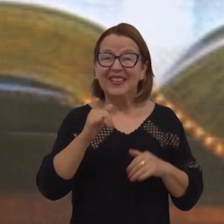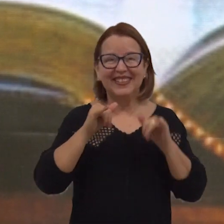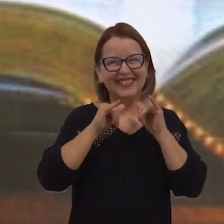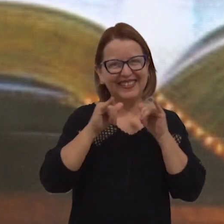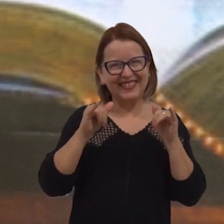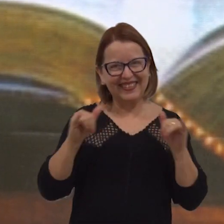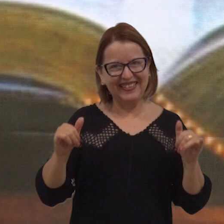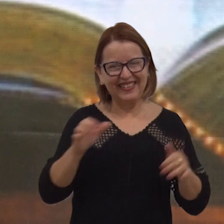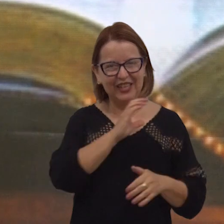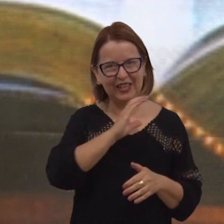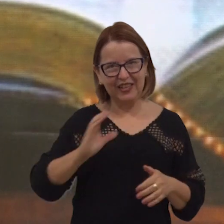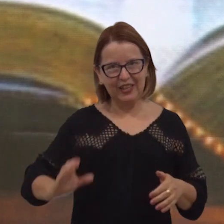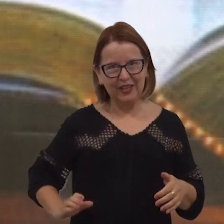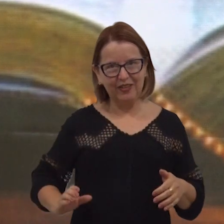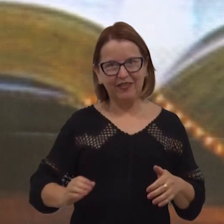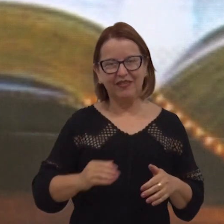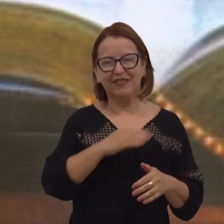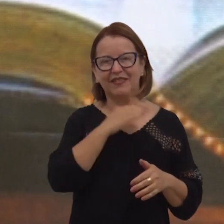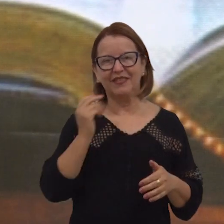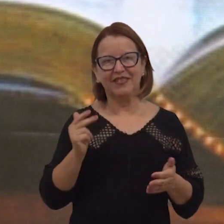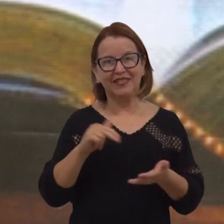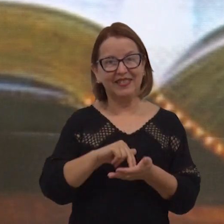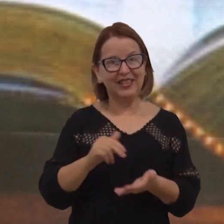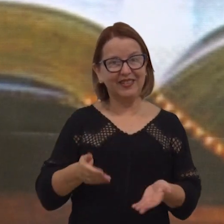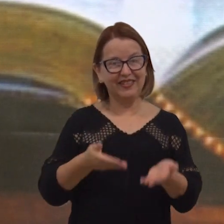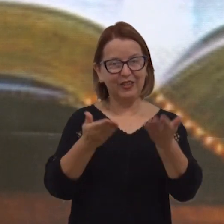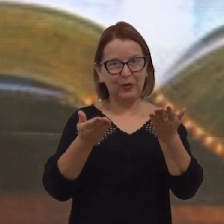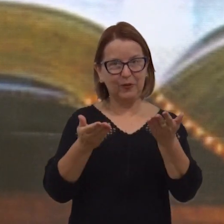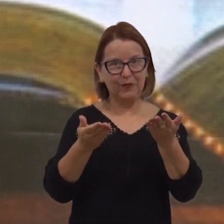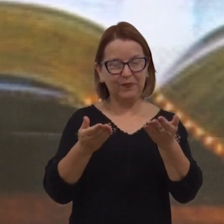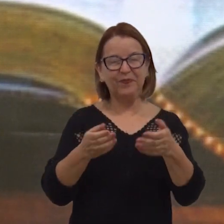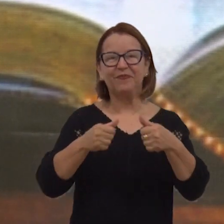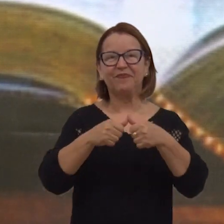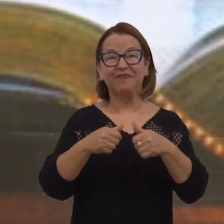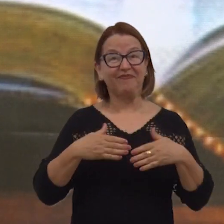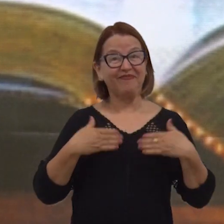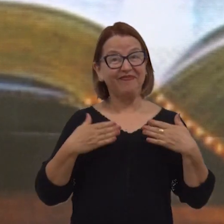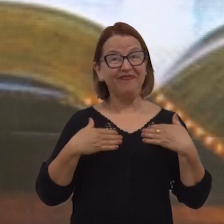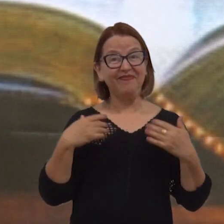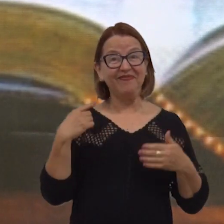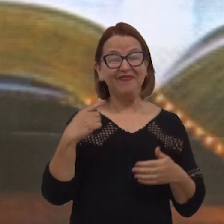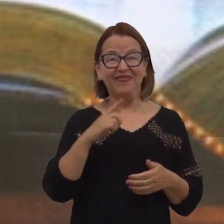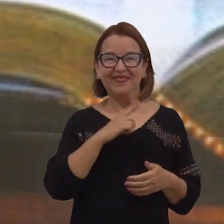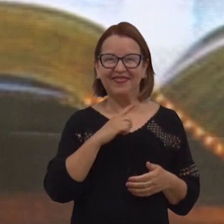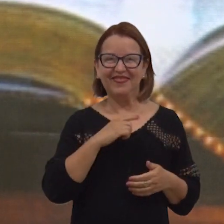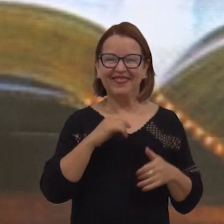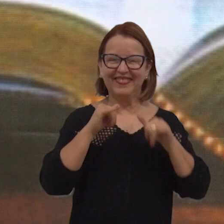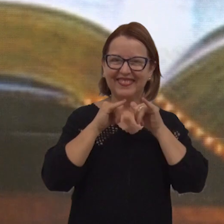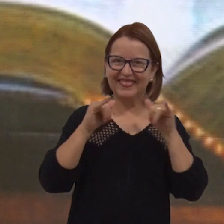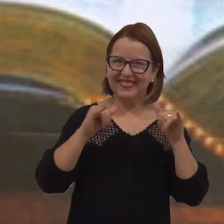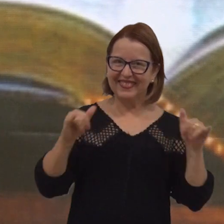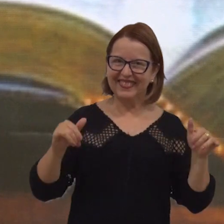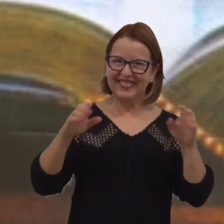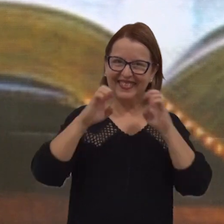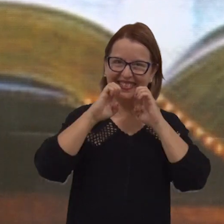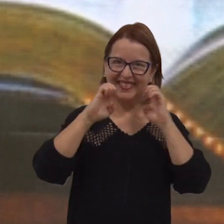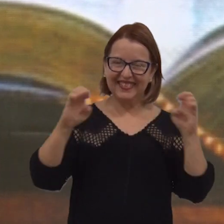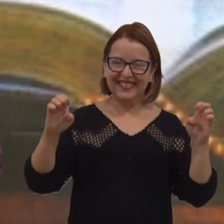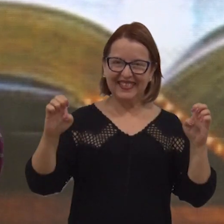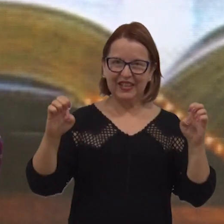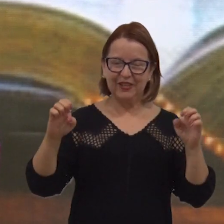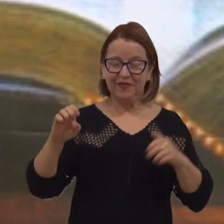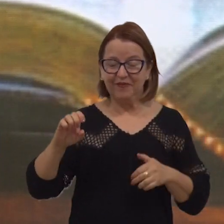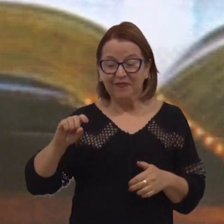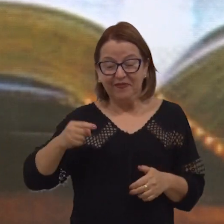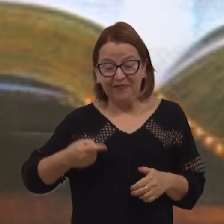notícia, que Cristo morreu, ressuscitou, esse privilégio que nós temos de anunciar o